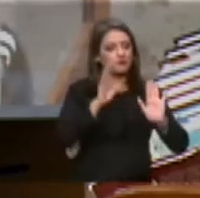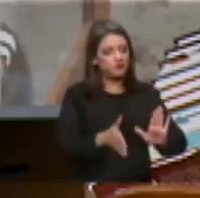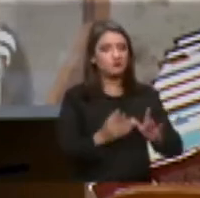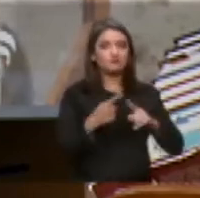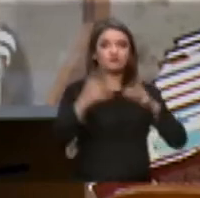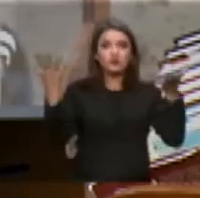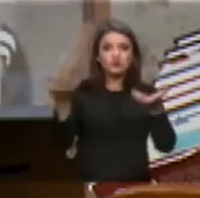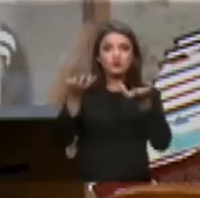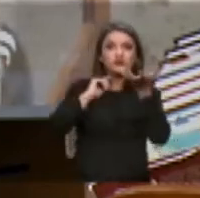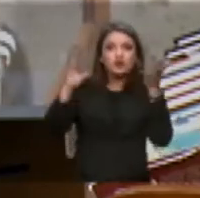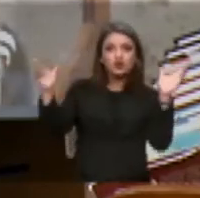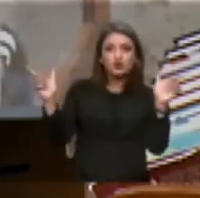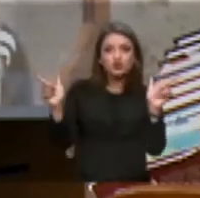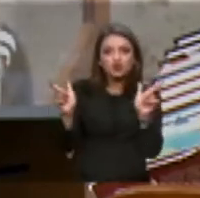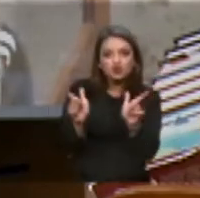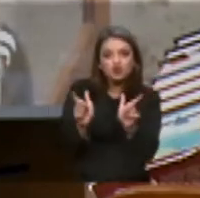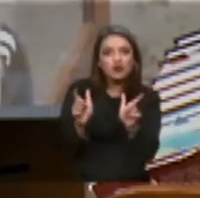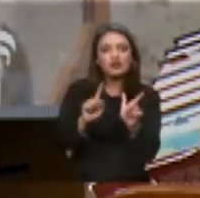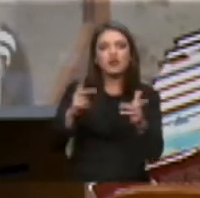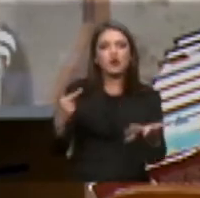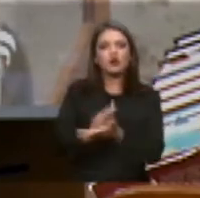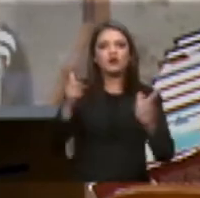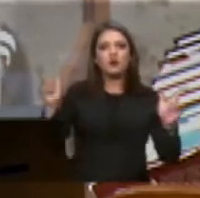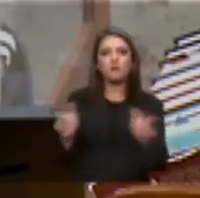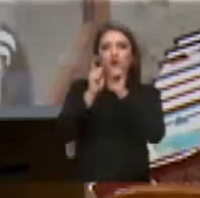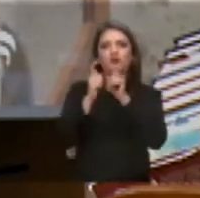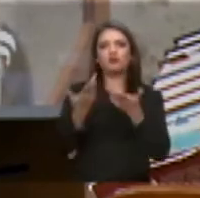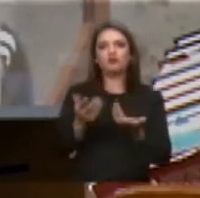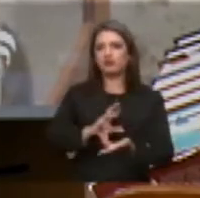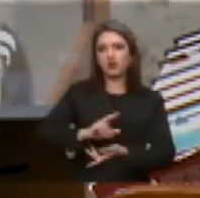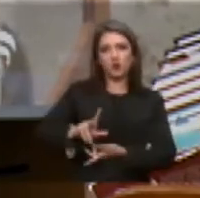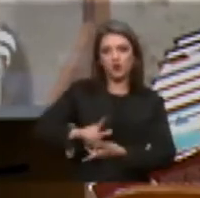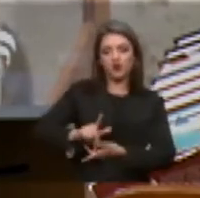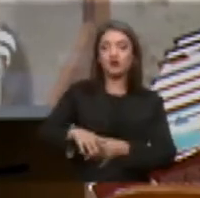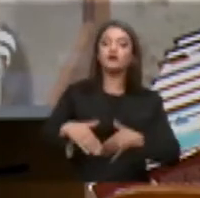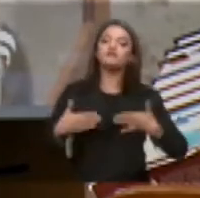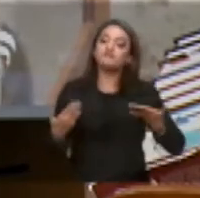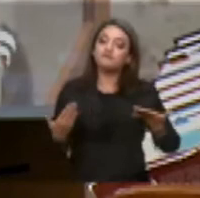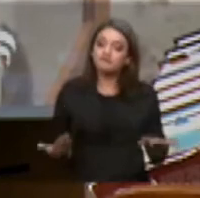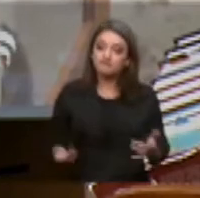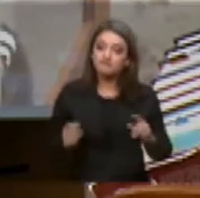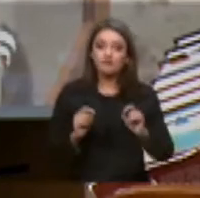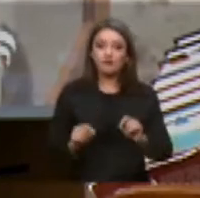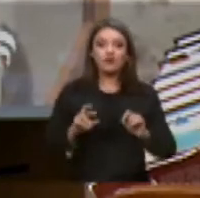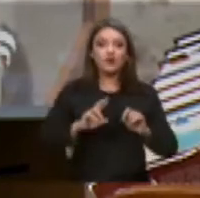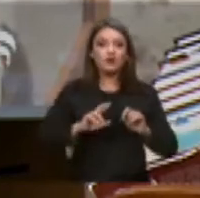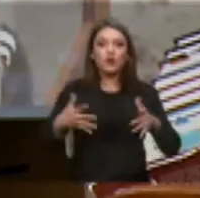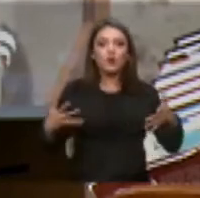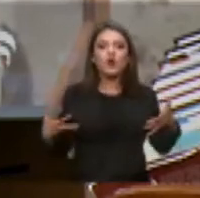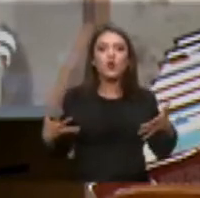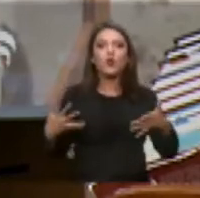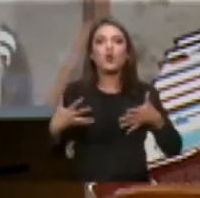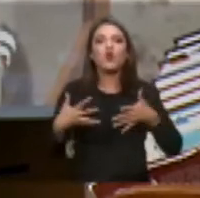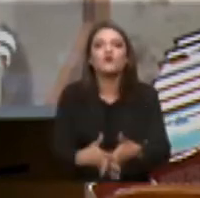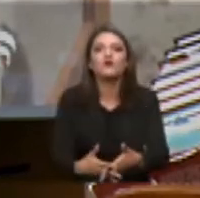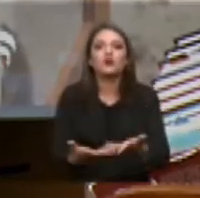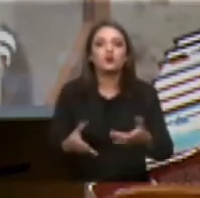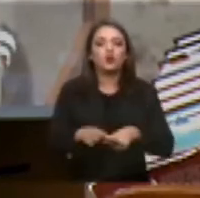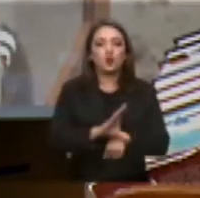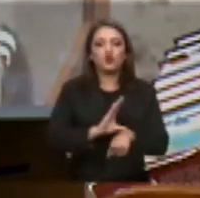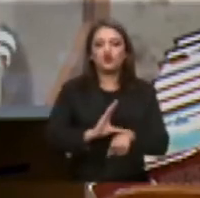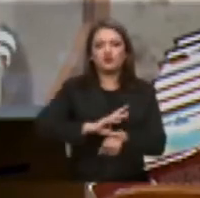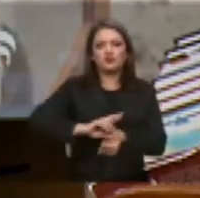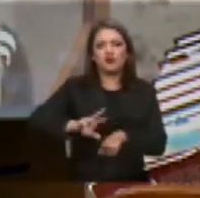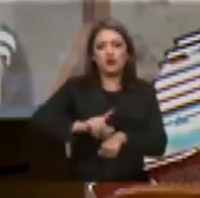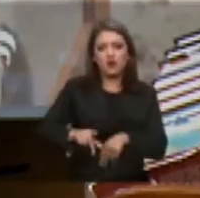da poluição atmosférica não ocorre abruptamente. Não se trata, portanto, de conflito de índole constitucional